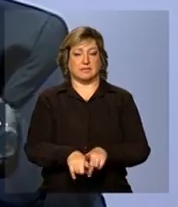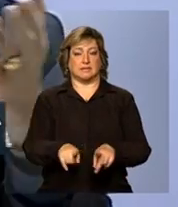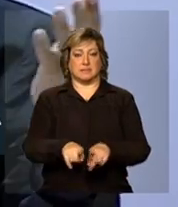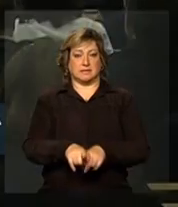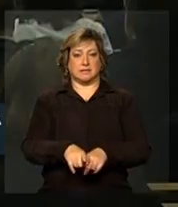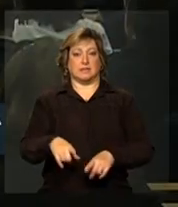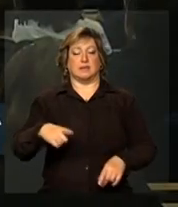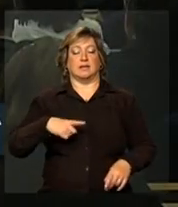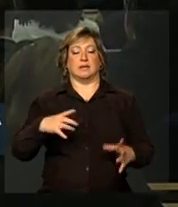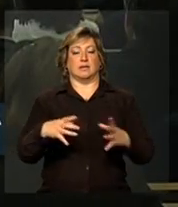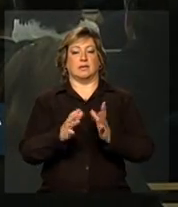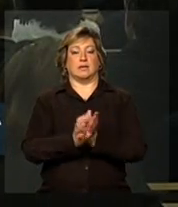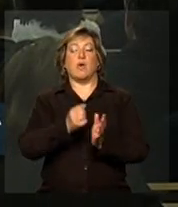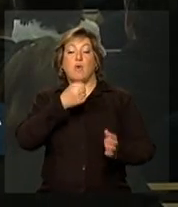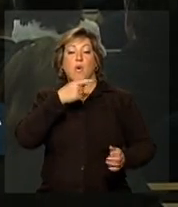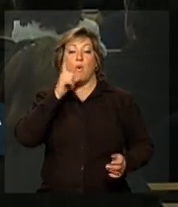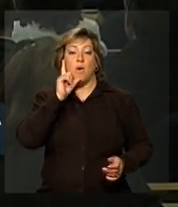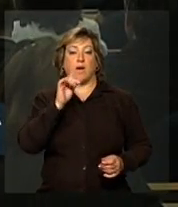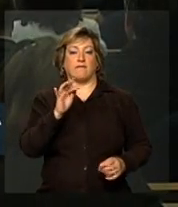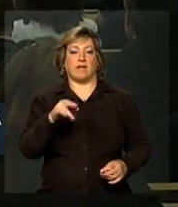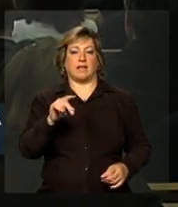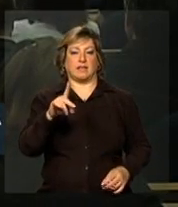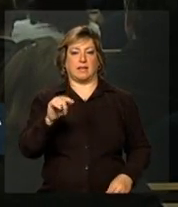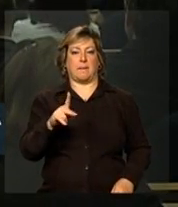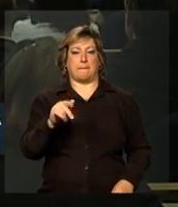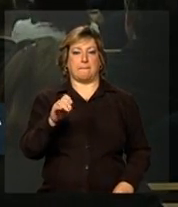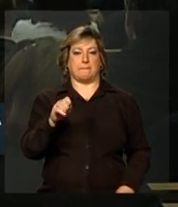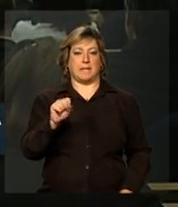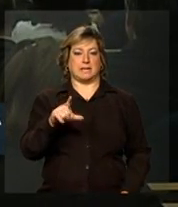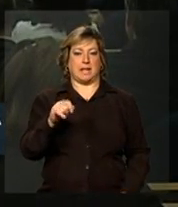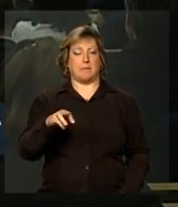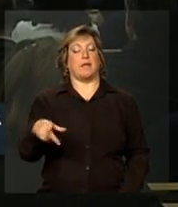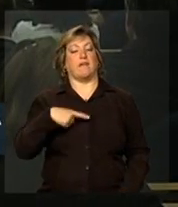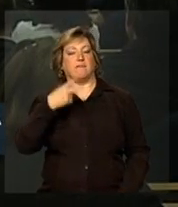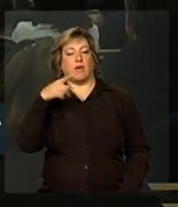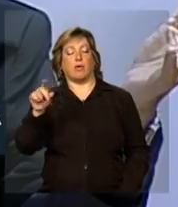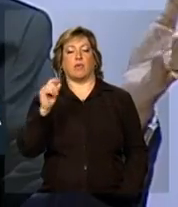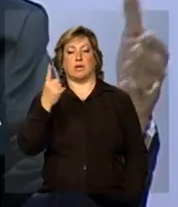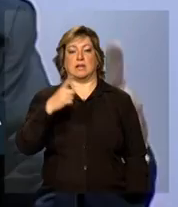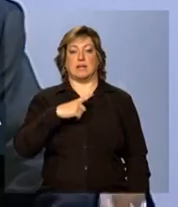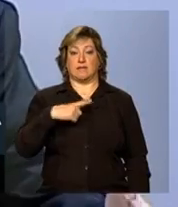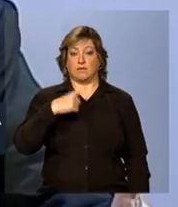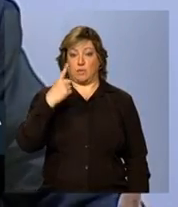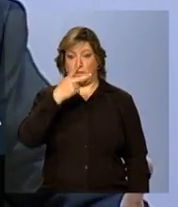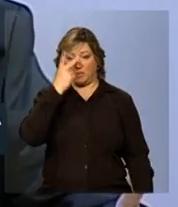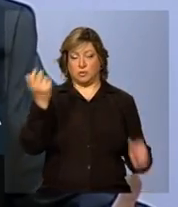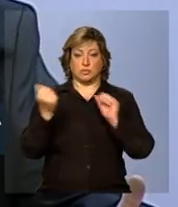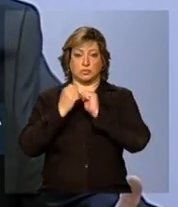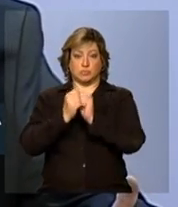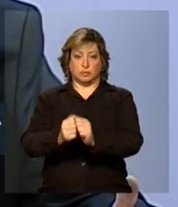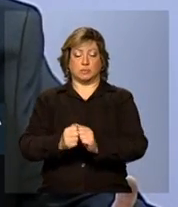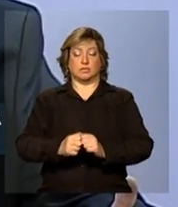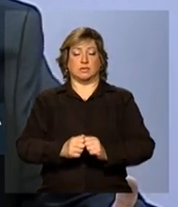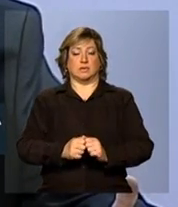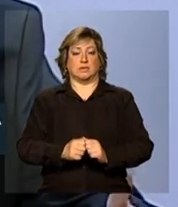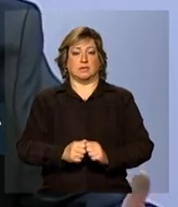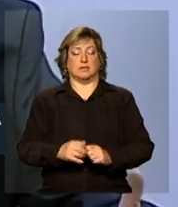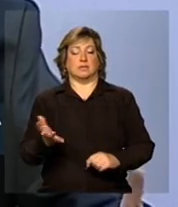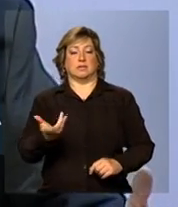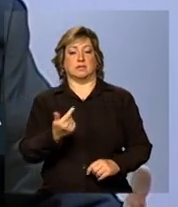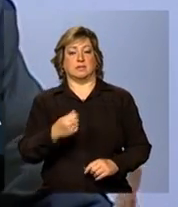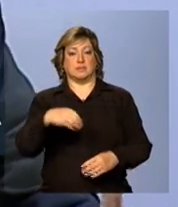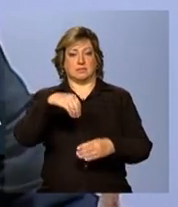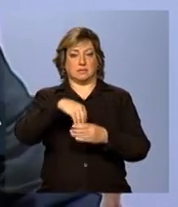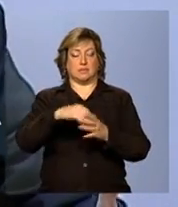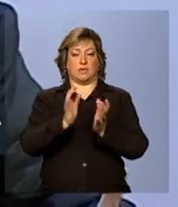da Gol, ontem a Fernanda Paginemi acabou de me divulgar aqui, que ela disse que teve um paciente, teve um acompanhante ilustre